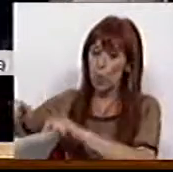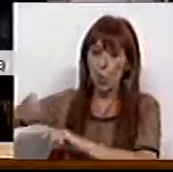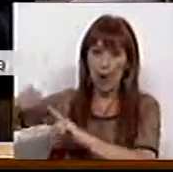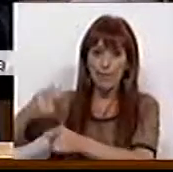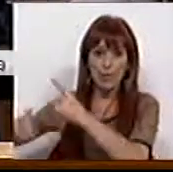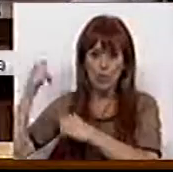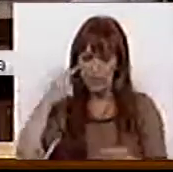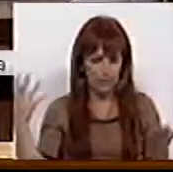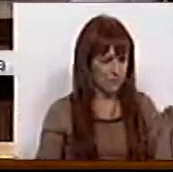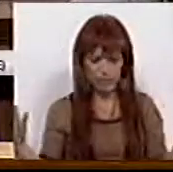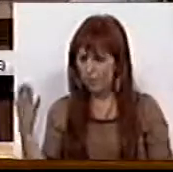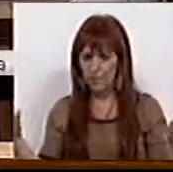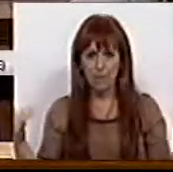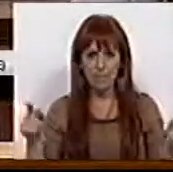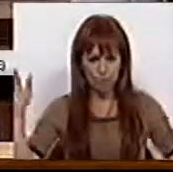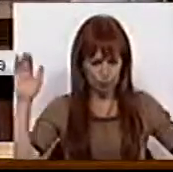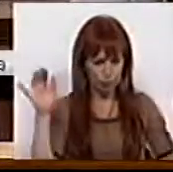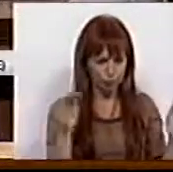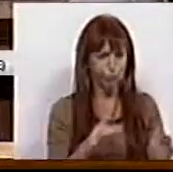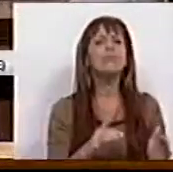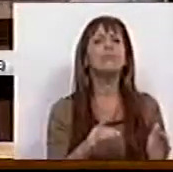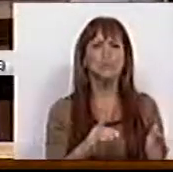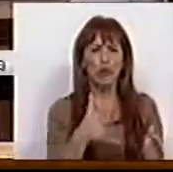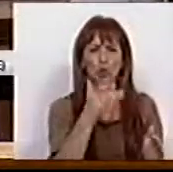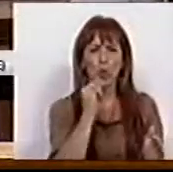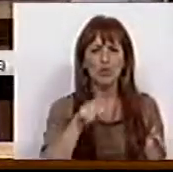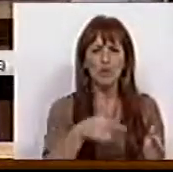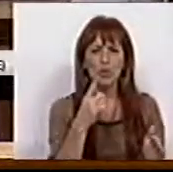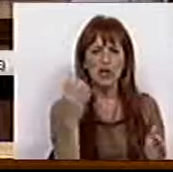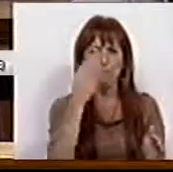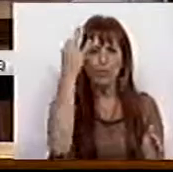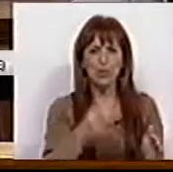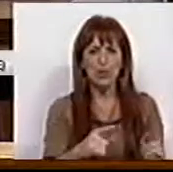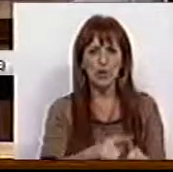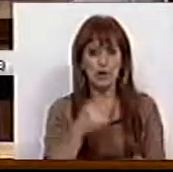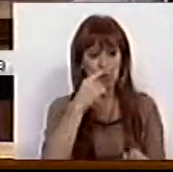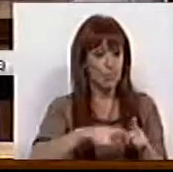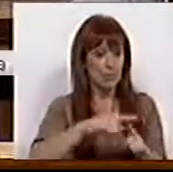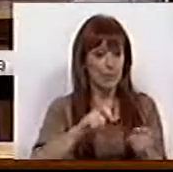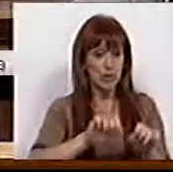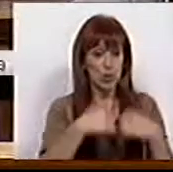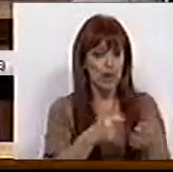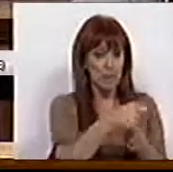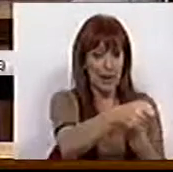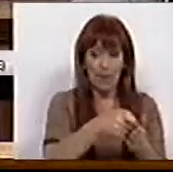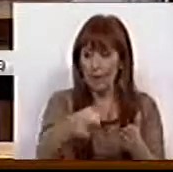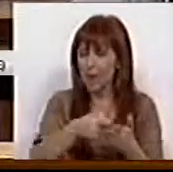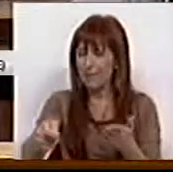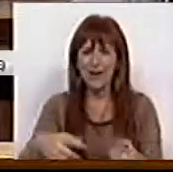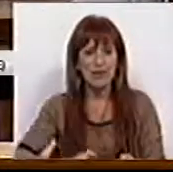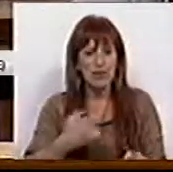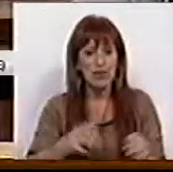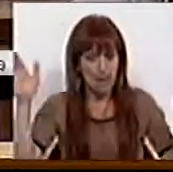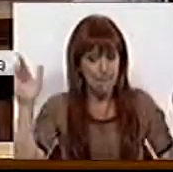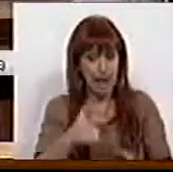passado, verificamos que há uma redução de 12,6% nas prestações sociais, o que significa